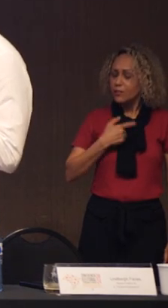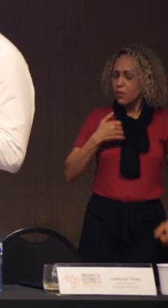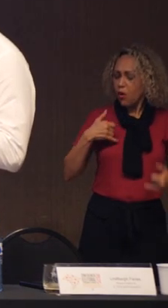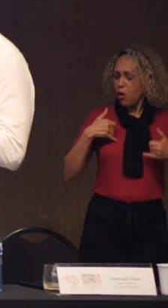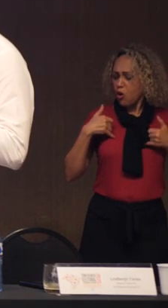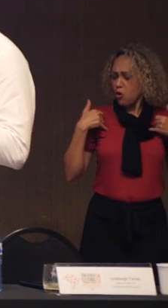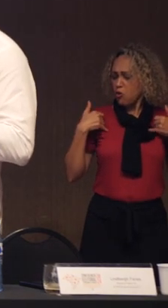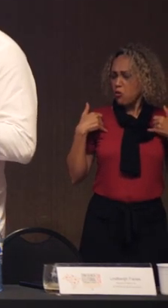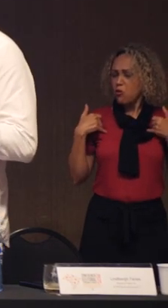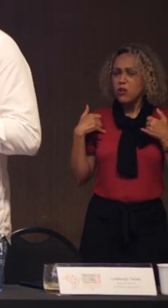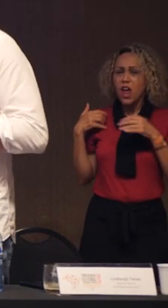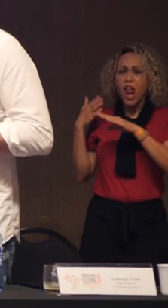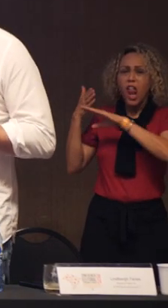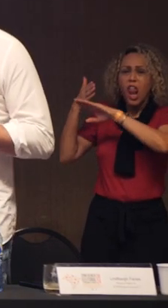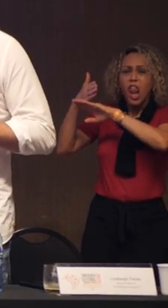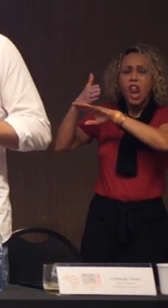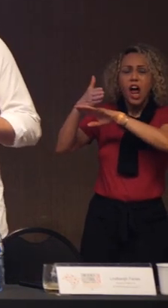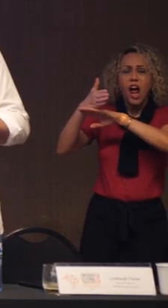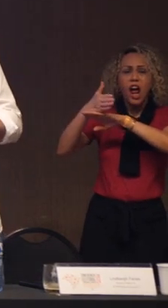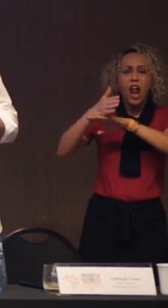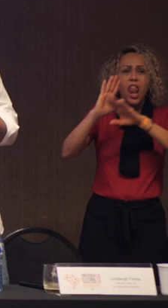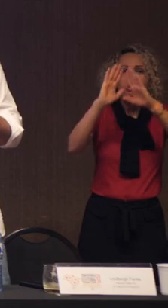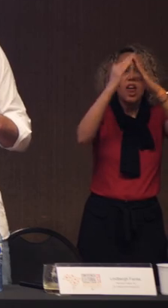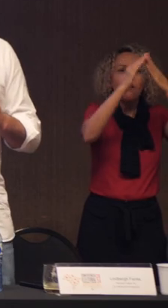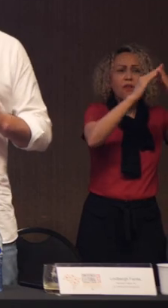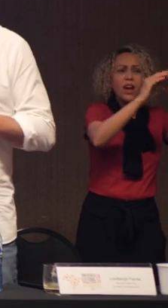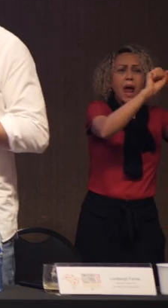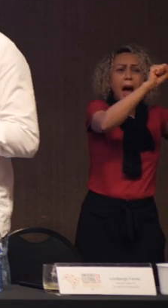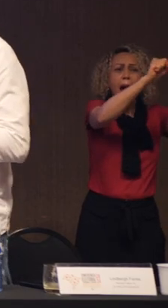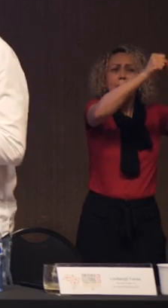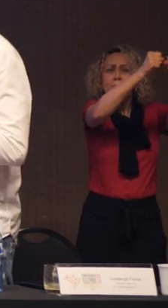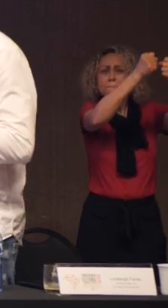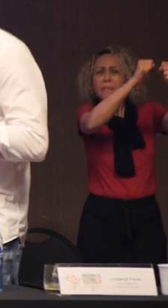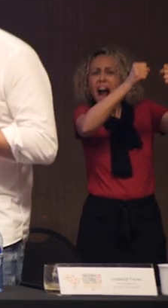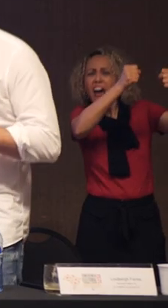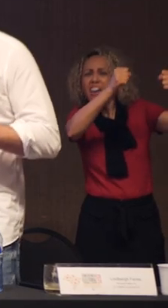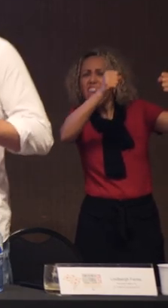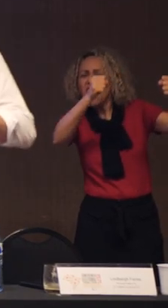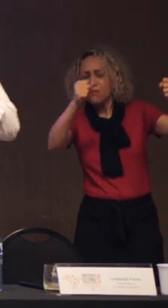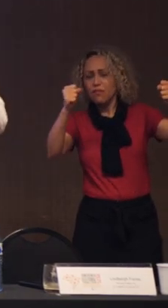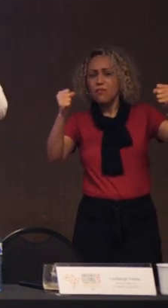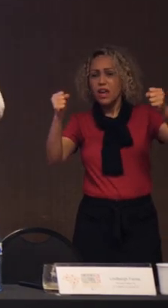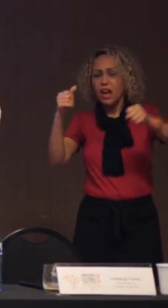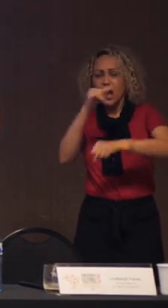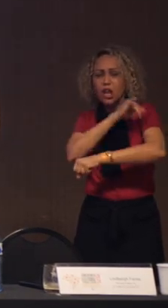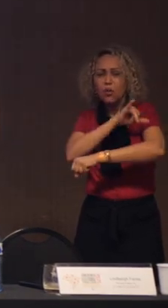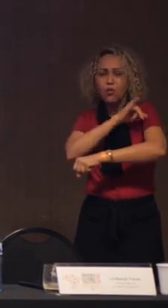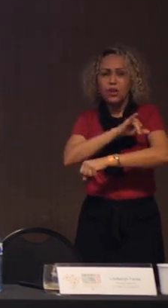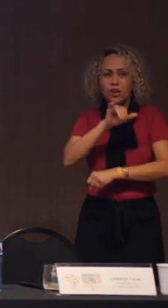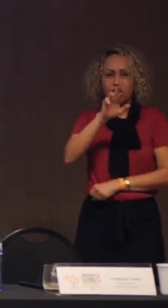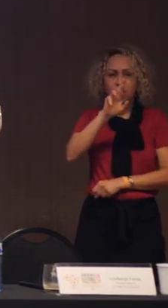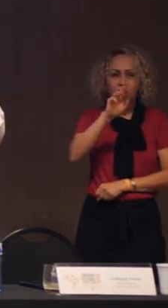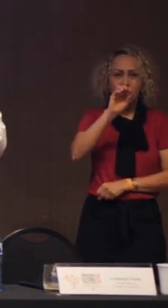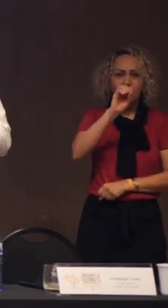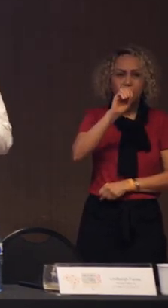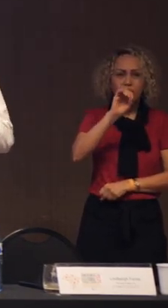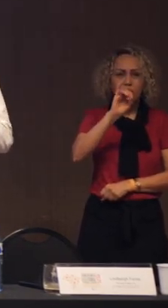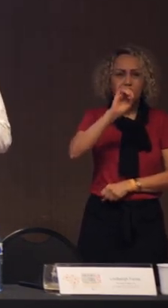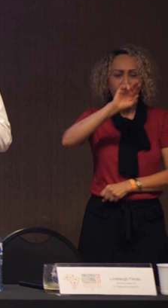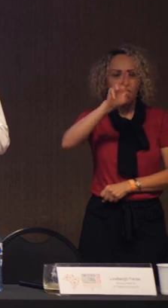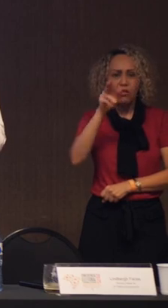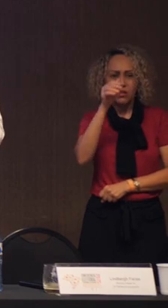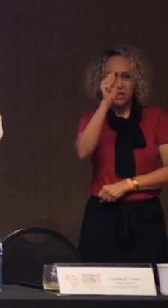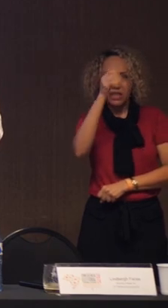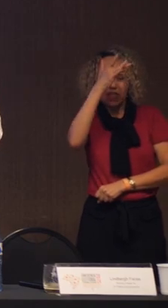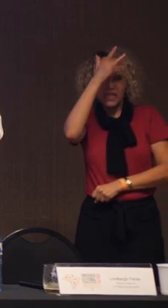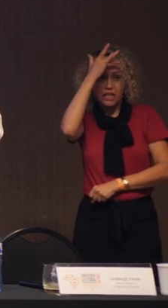no Rio de Janeiro, a maior favela do Rio de Janeiro, e as pessoas gritam, às vezes não é filiada, eu sou PT, eu sou PT.